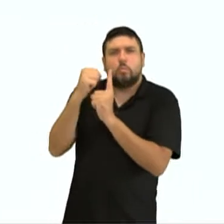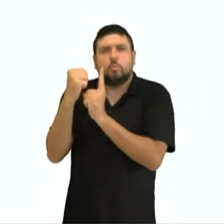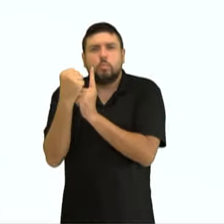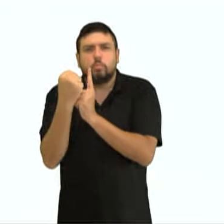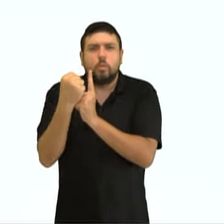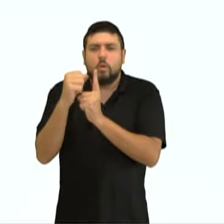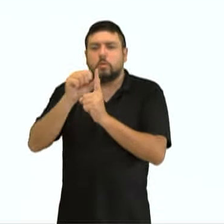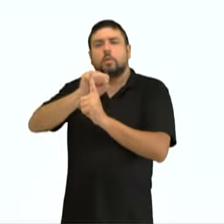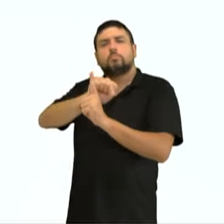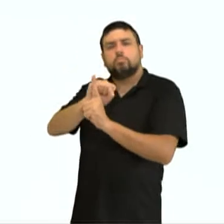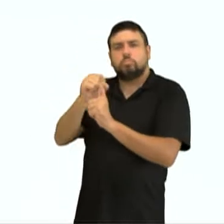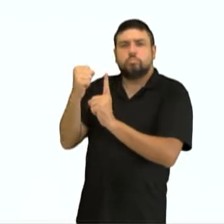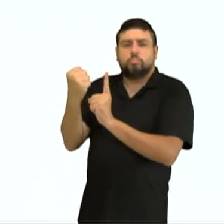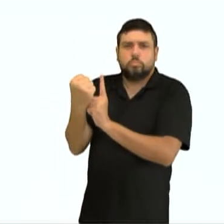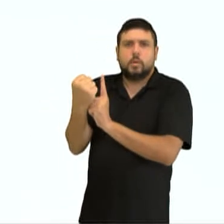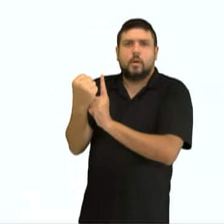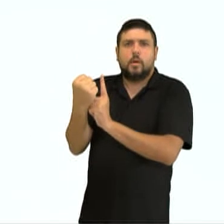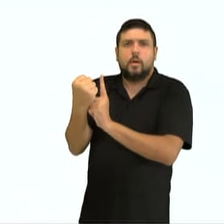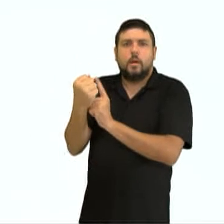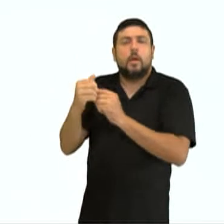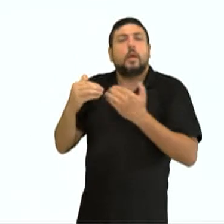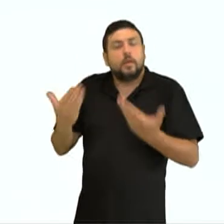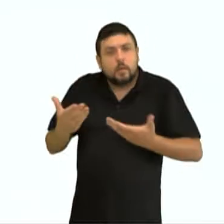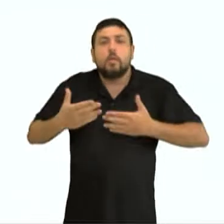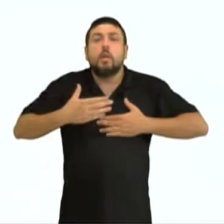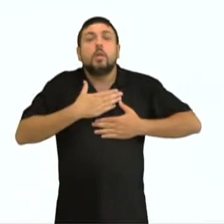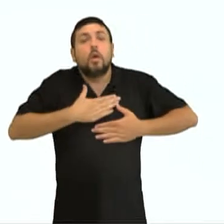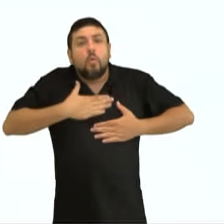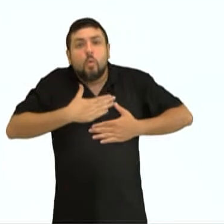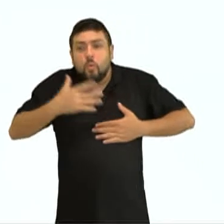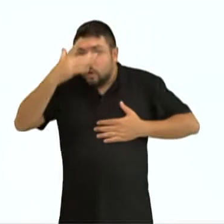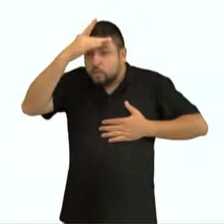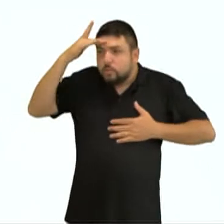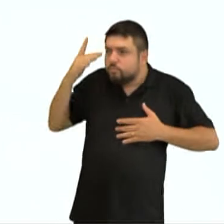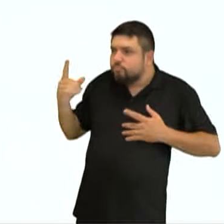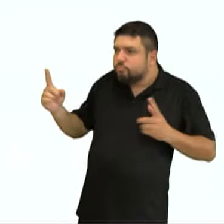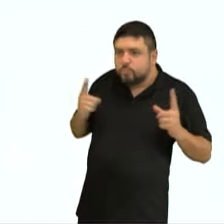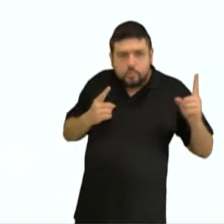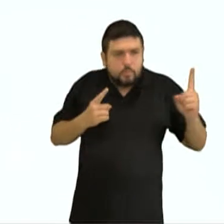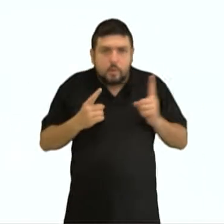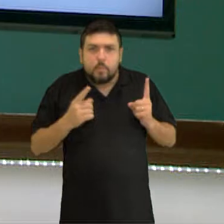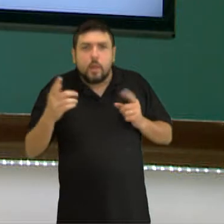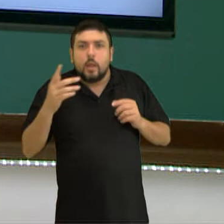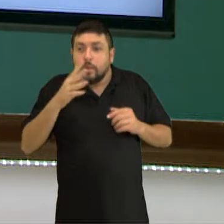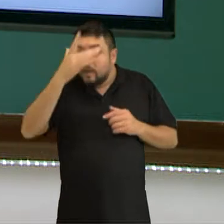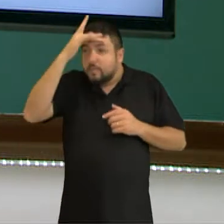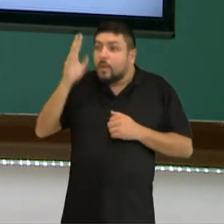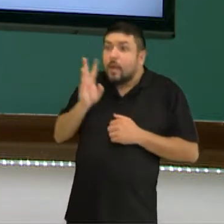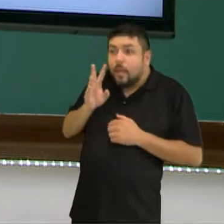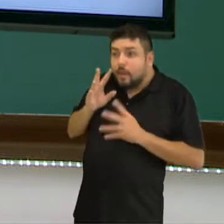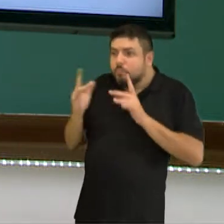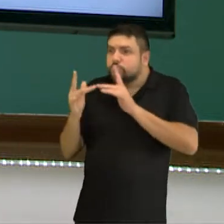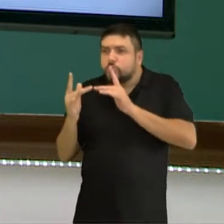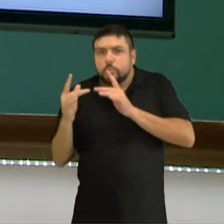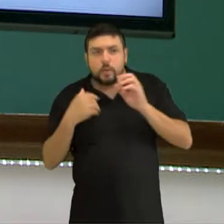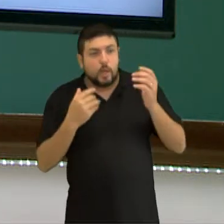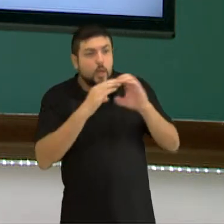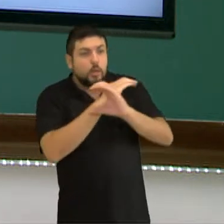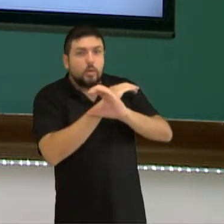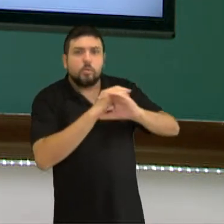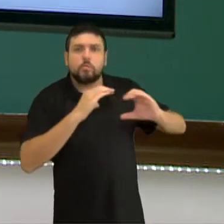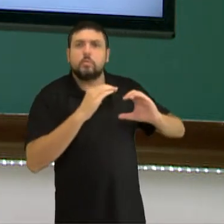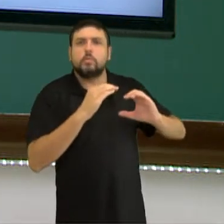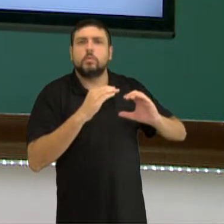Sentir-se sozinho é muito ruim, então você gosta de estar cercado de pessoas. Pessoas que você gosta, que você confia. Então